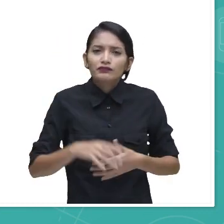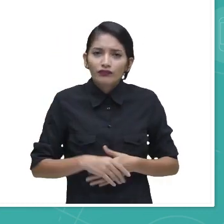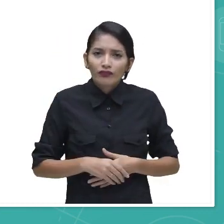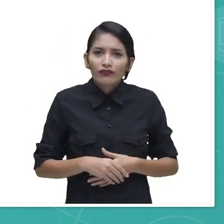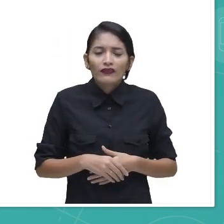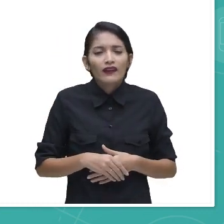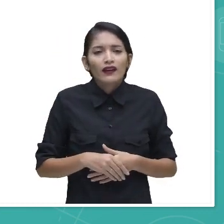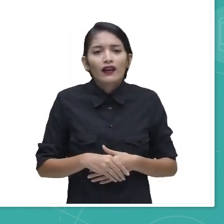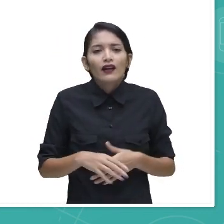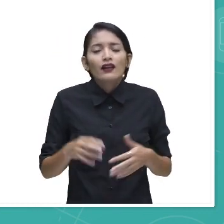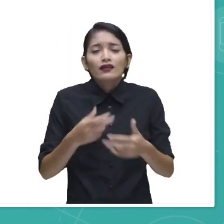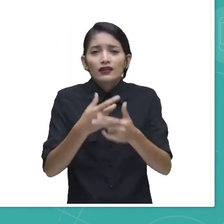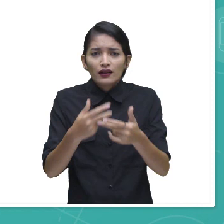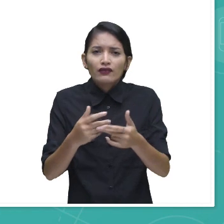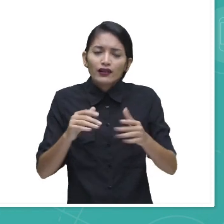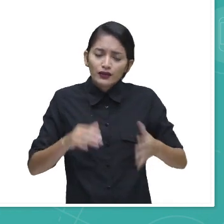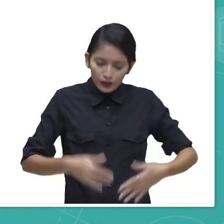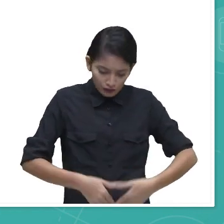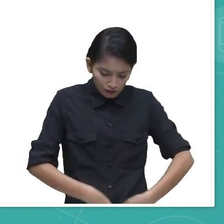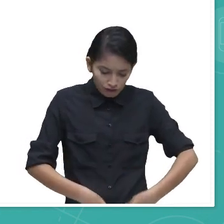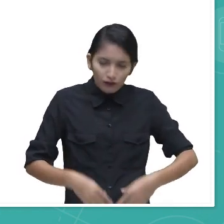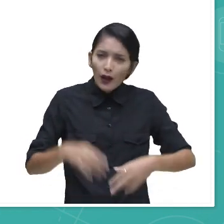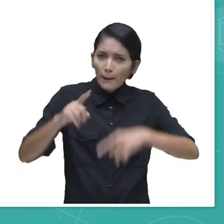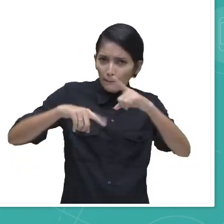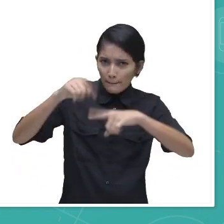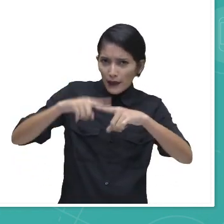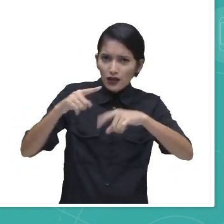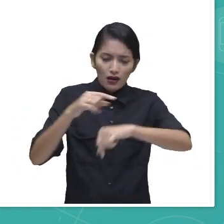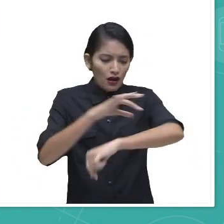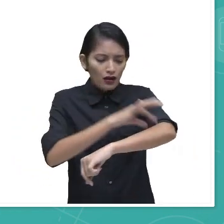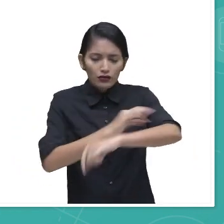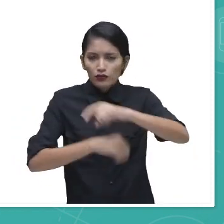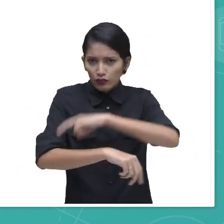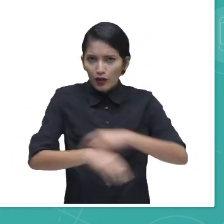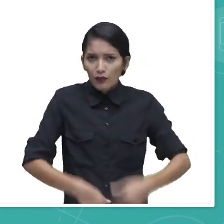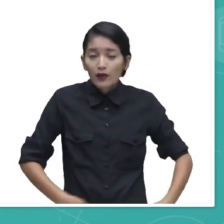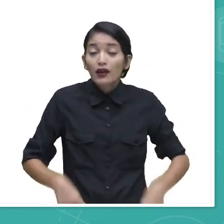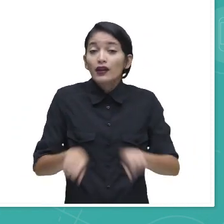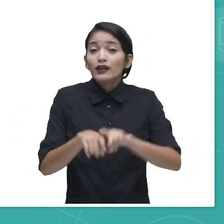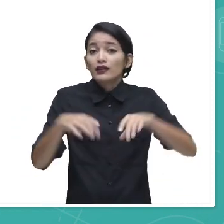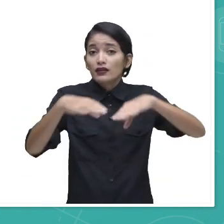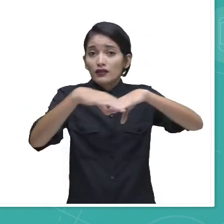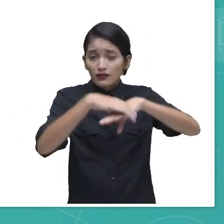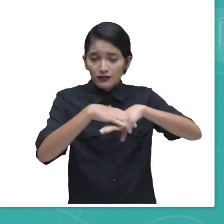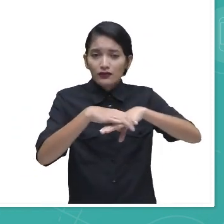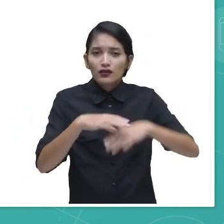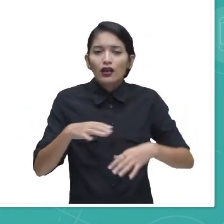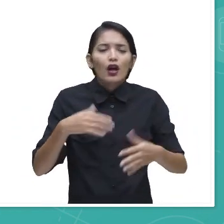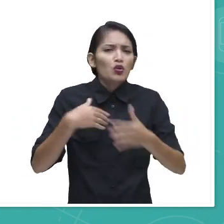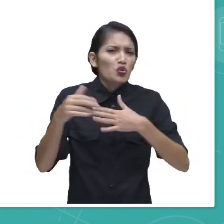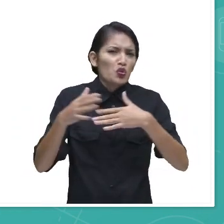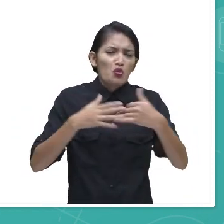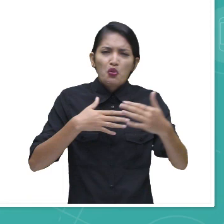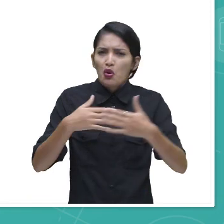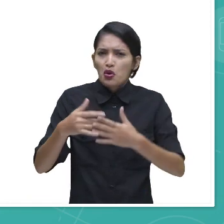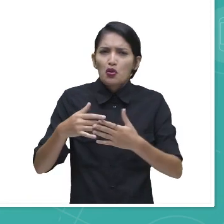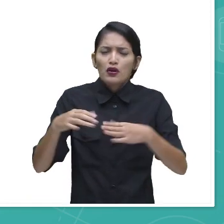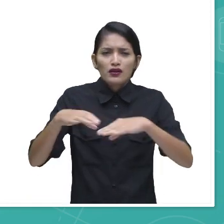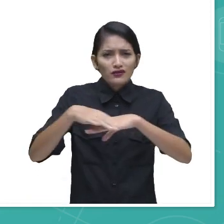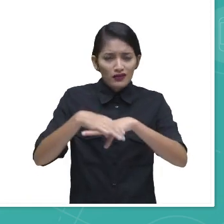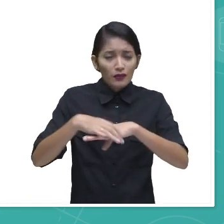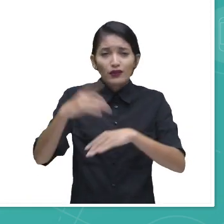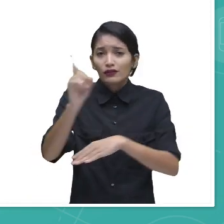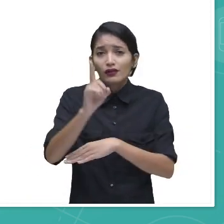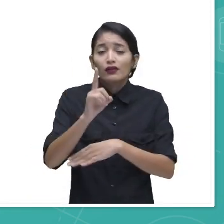tem bastante babadinhos. A chuteira de goleiro, né? Então, não é qualquer chuteira, é